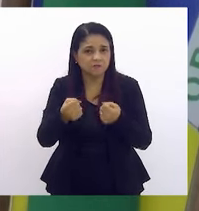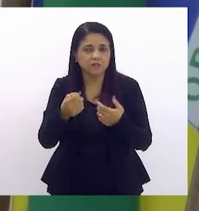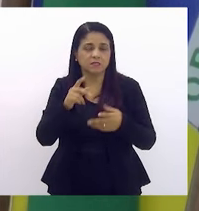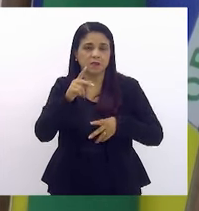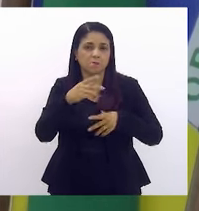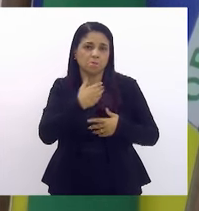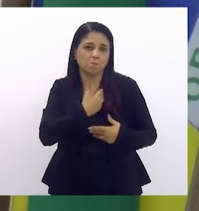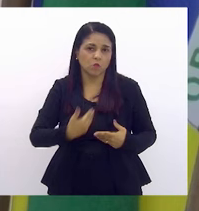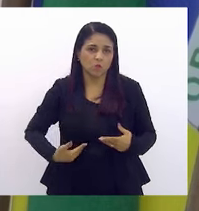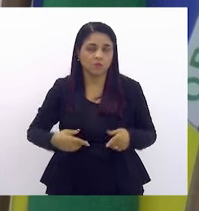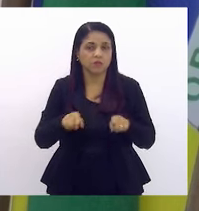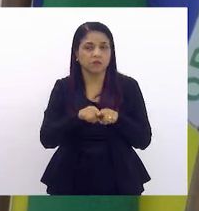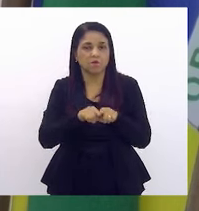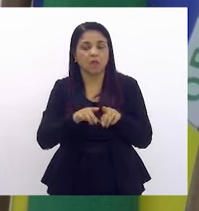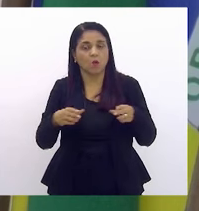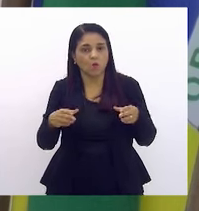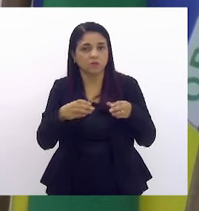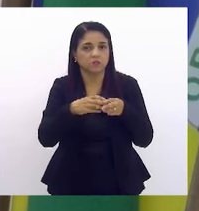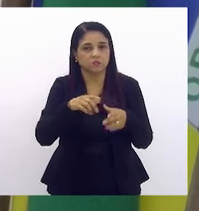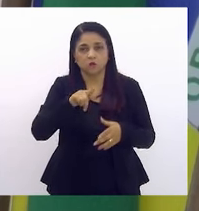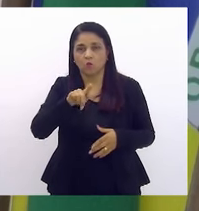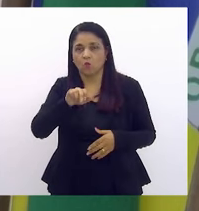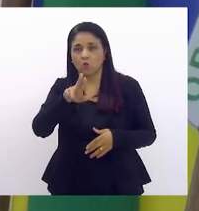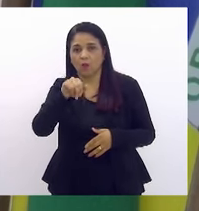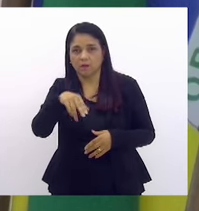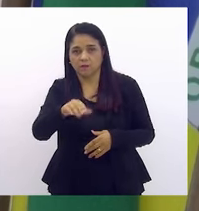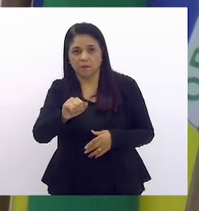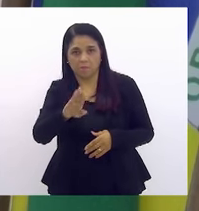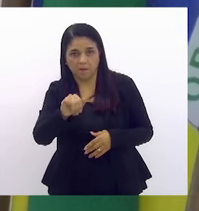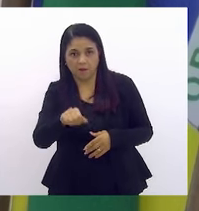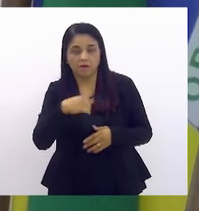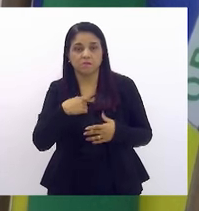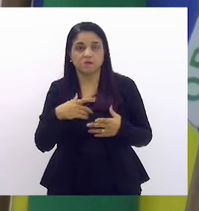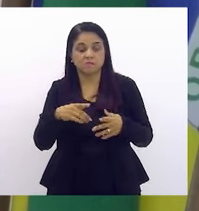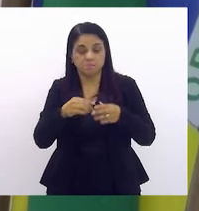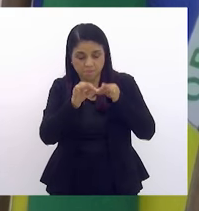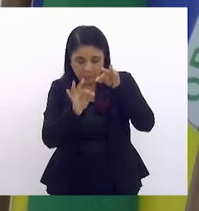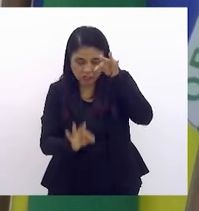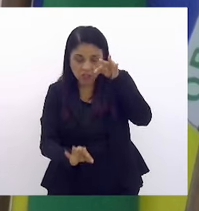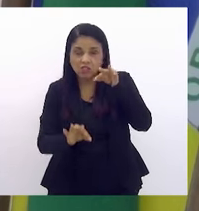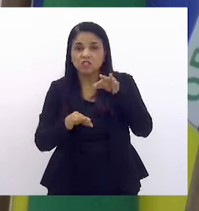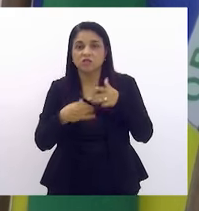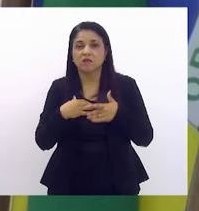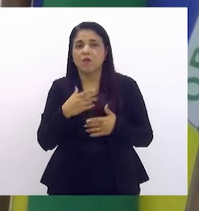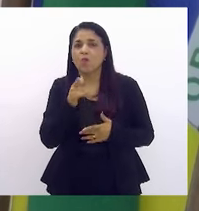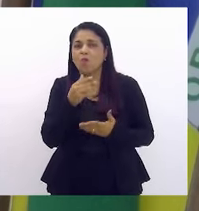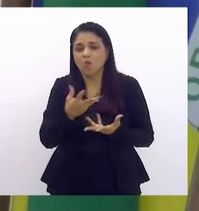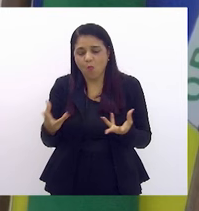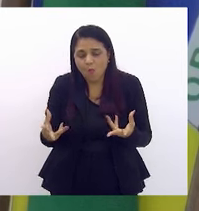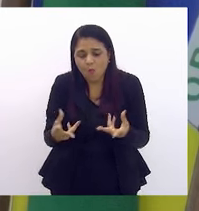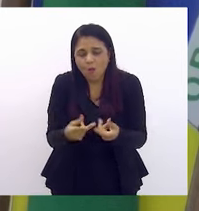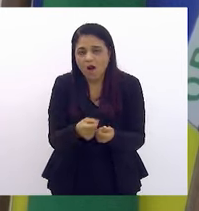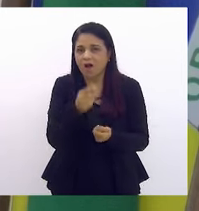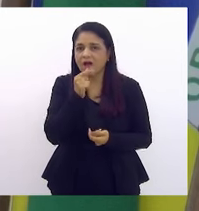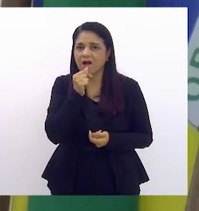de Guanabara, que a gente precisa de medição da qualidade da água nesses locais.